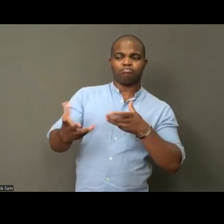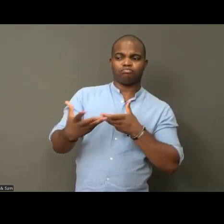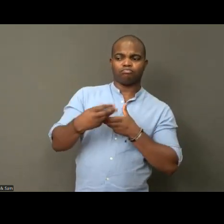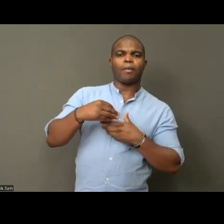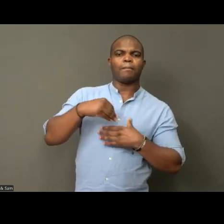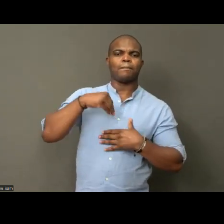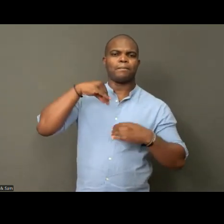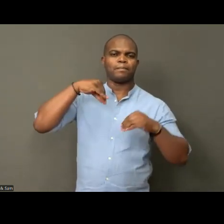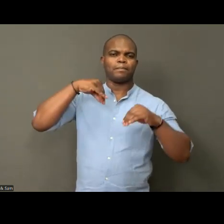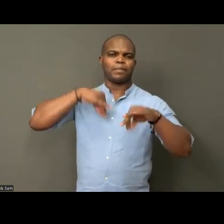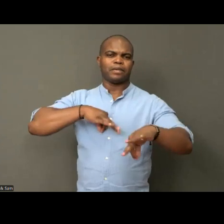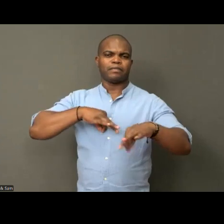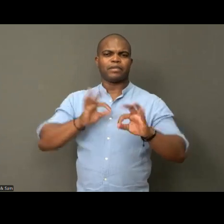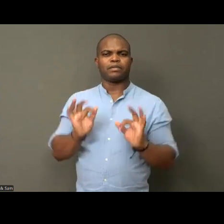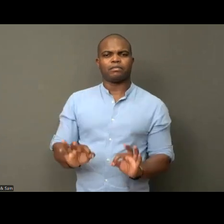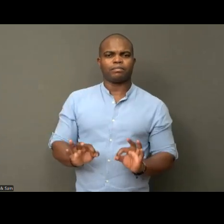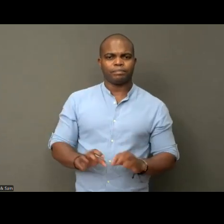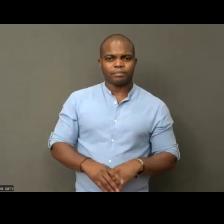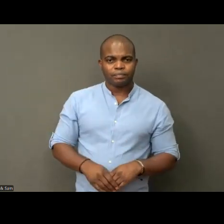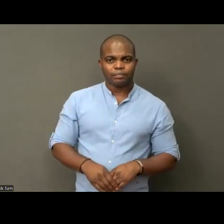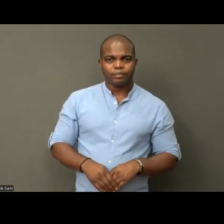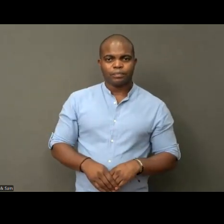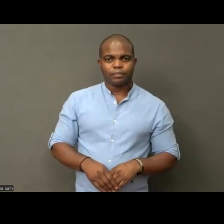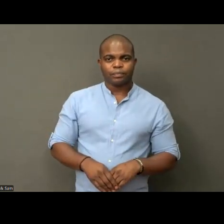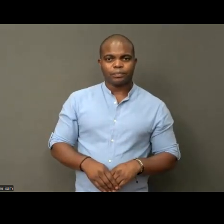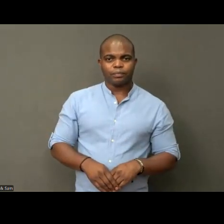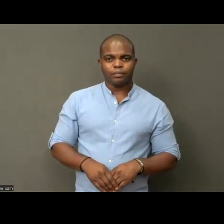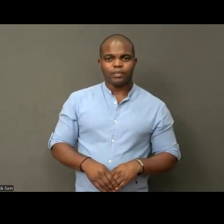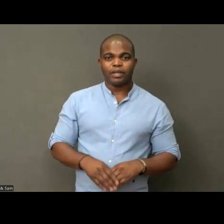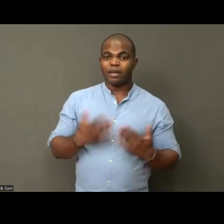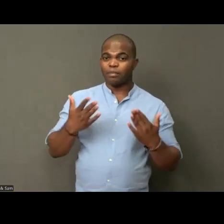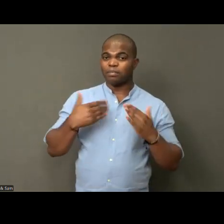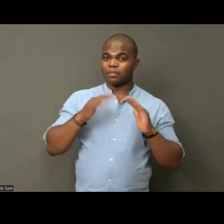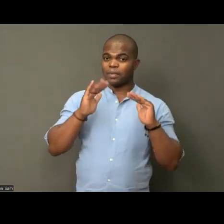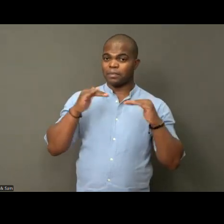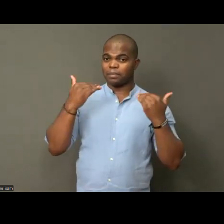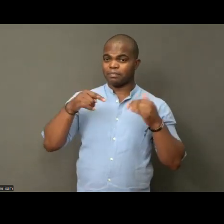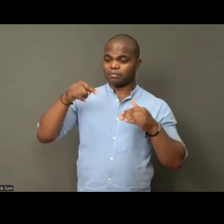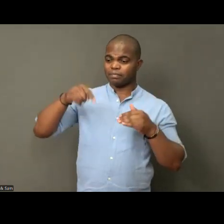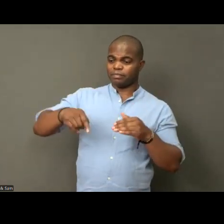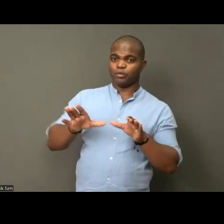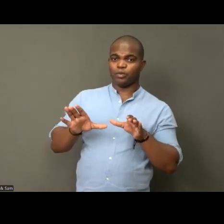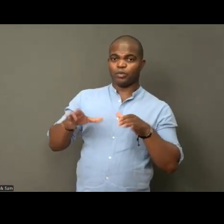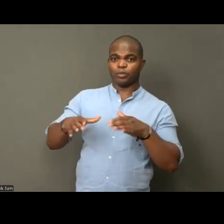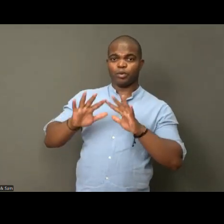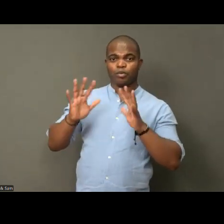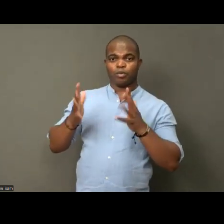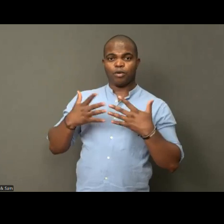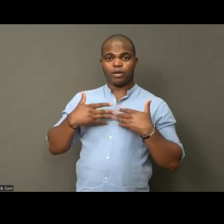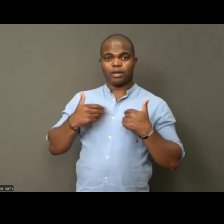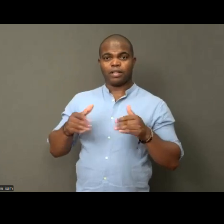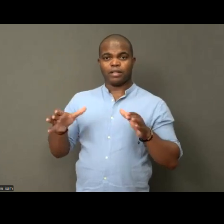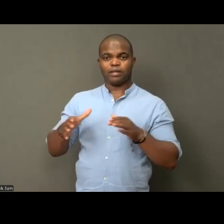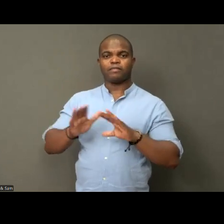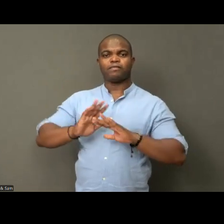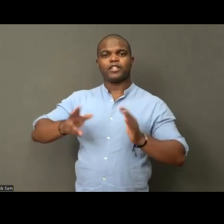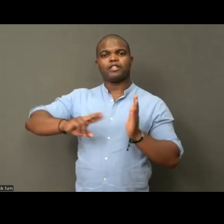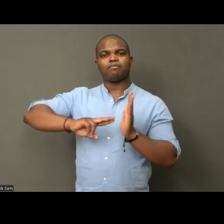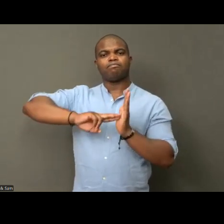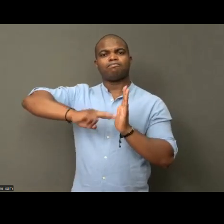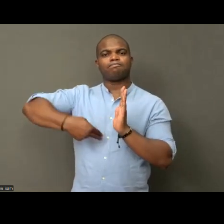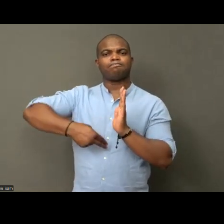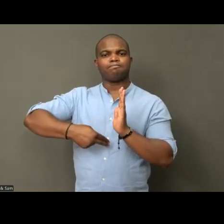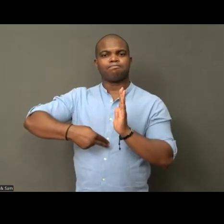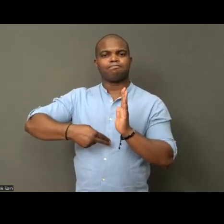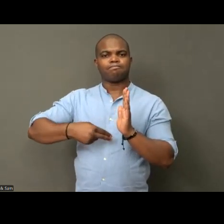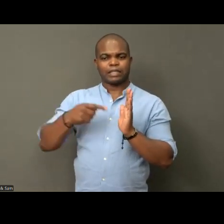a Tarefa e a OPAS estabeleceu um memorando de entendimento para guiar o nosso trabalho colaborativo. Só para mencionar duas áreas, temos